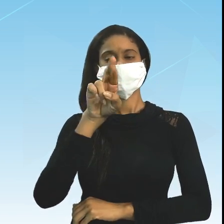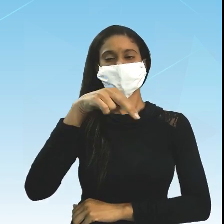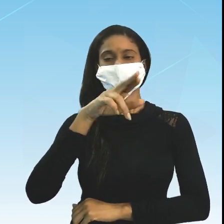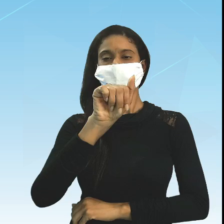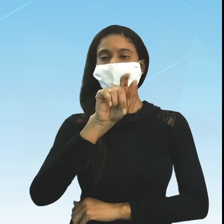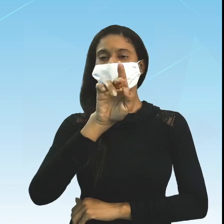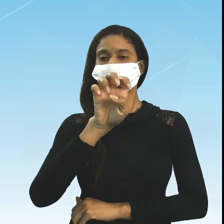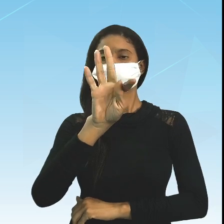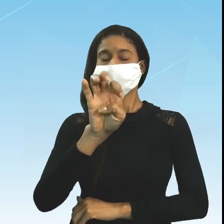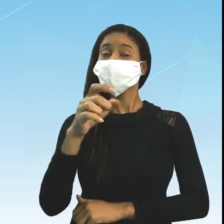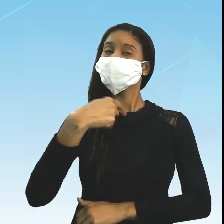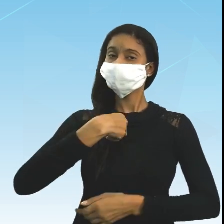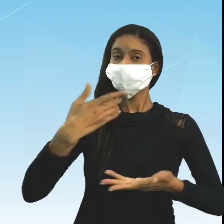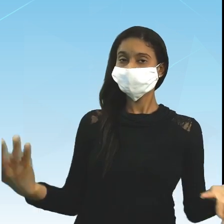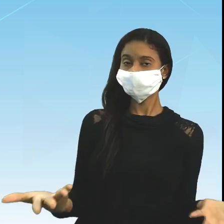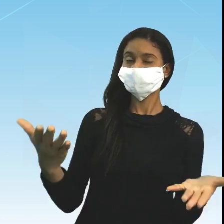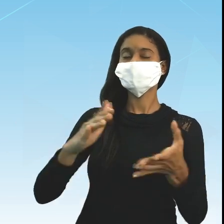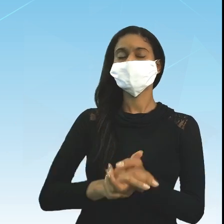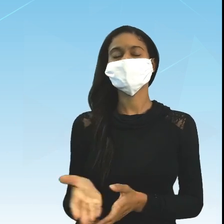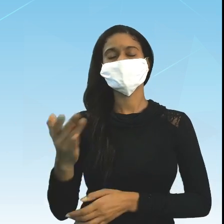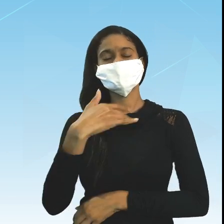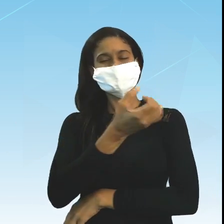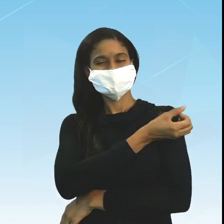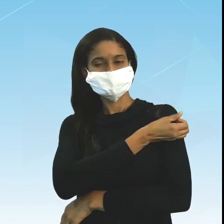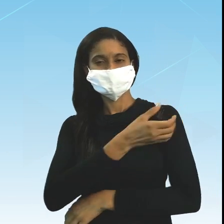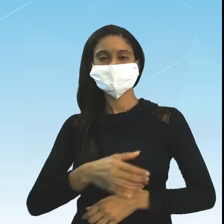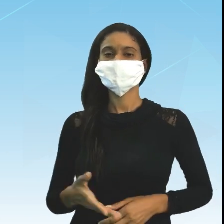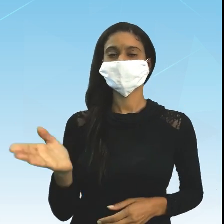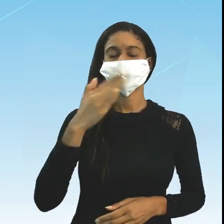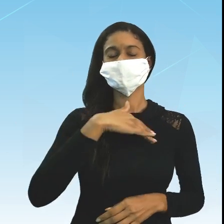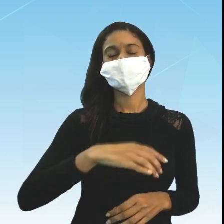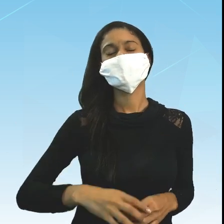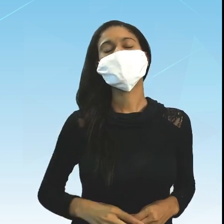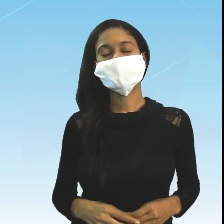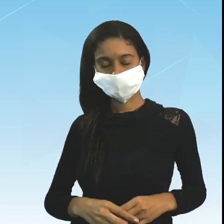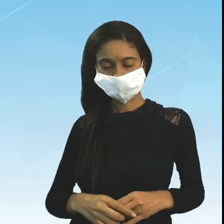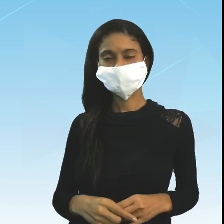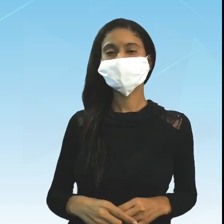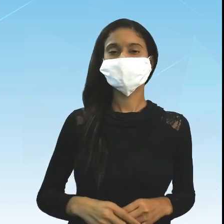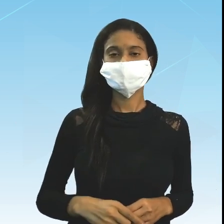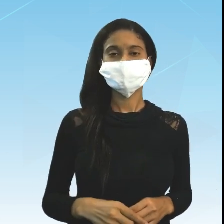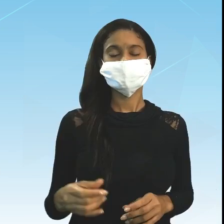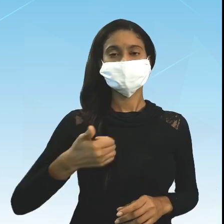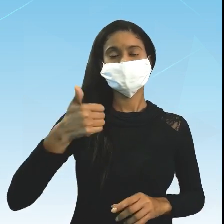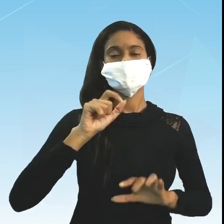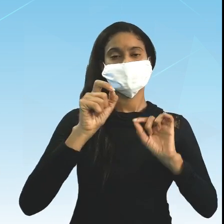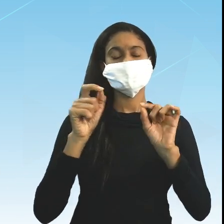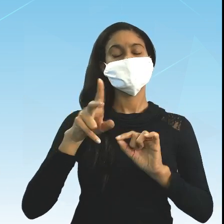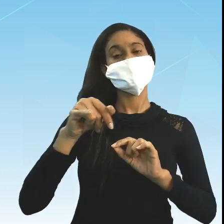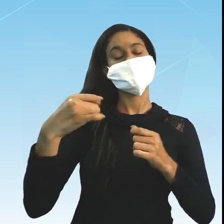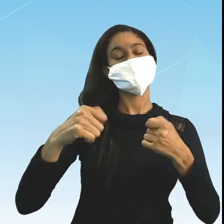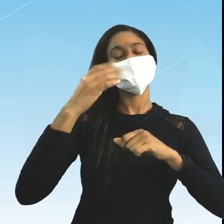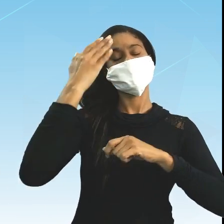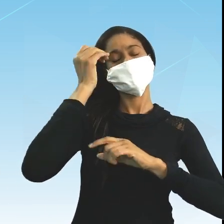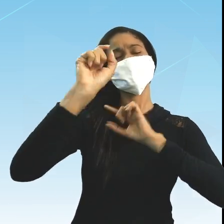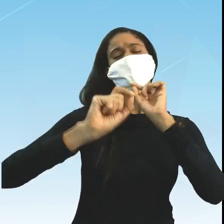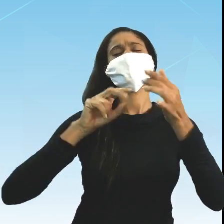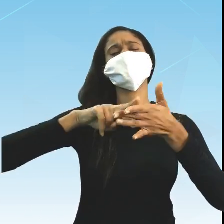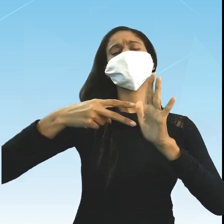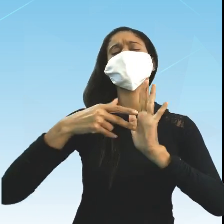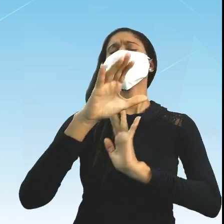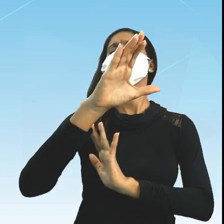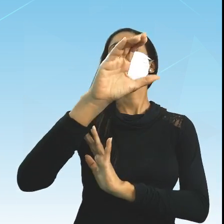fala. Vamos, aluninhos do sexto ano, vamos embora. Primeiro, você já tem que saber o que é